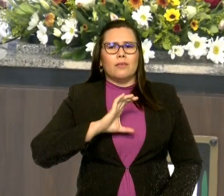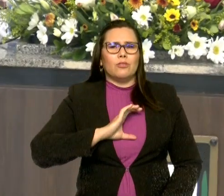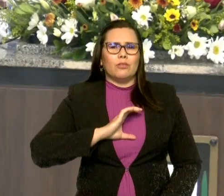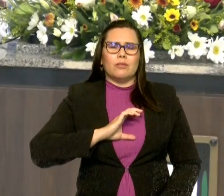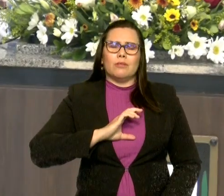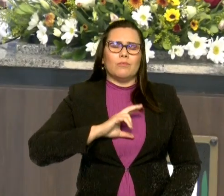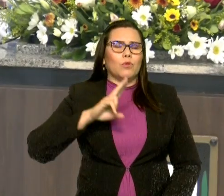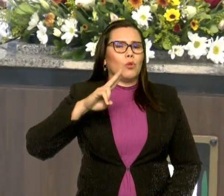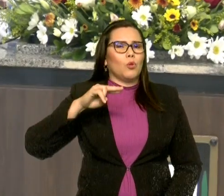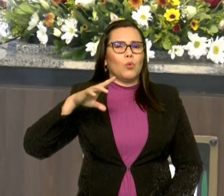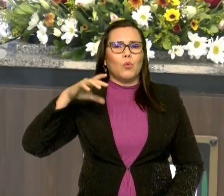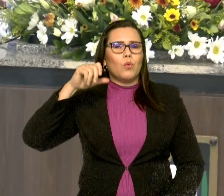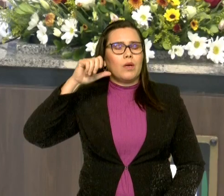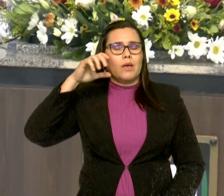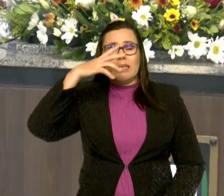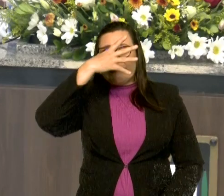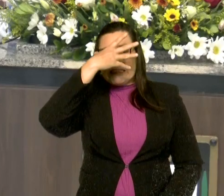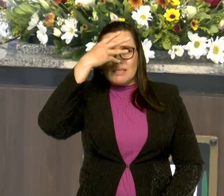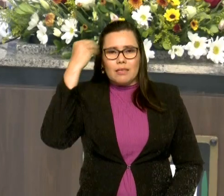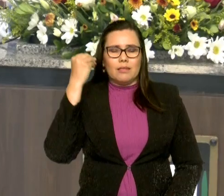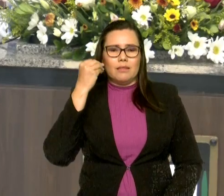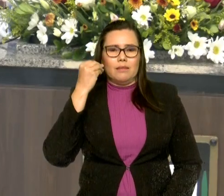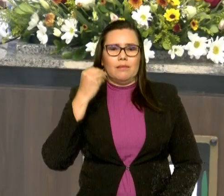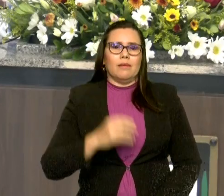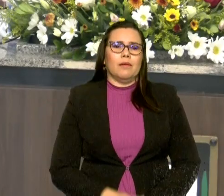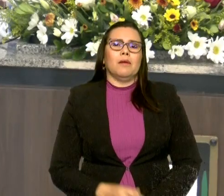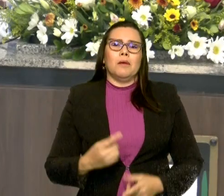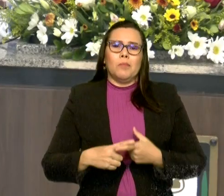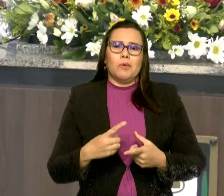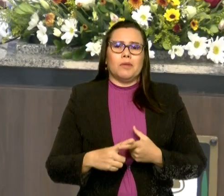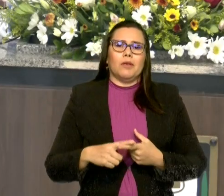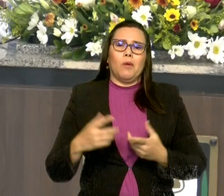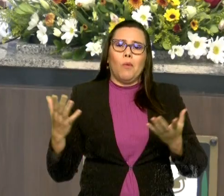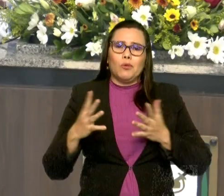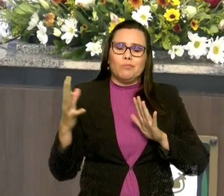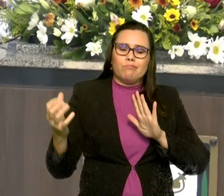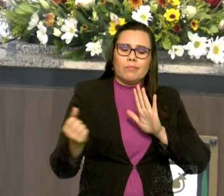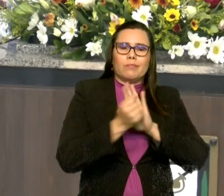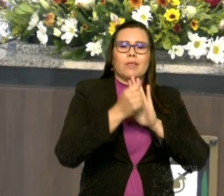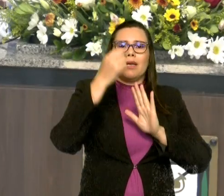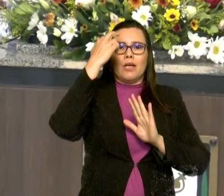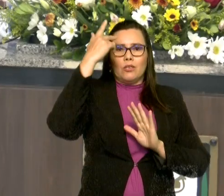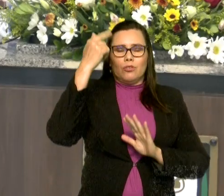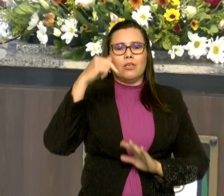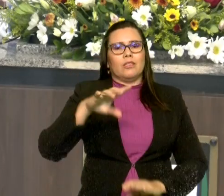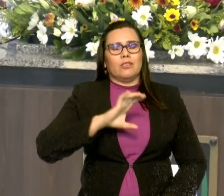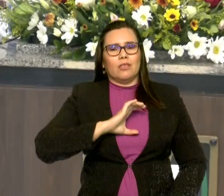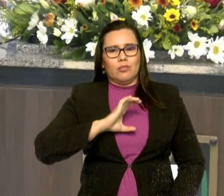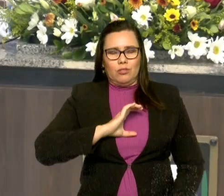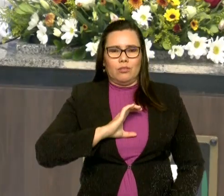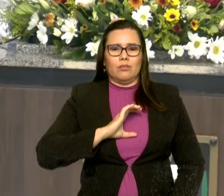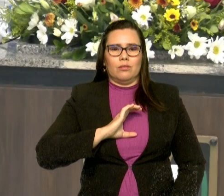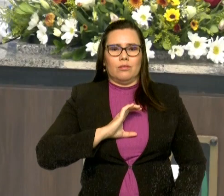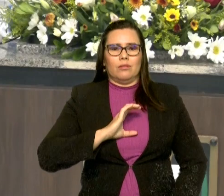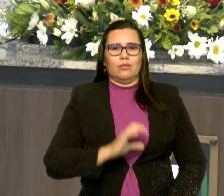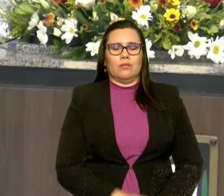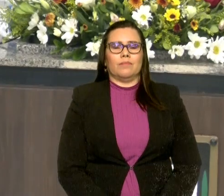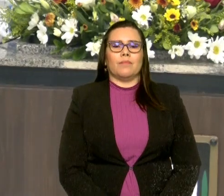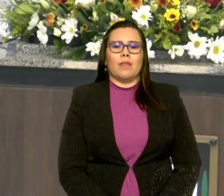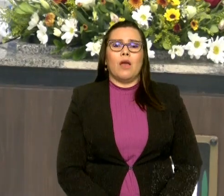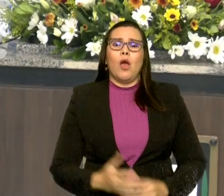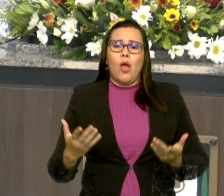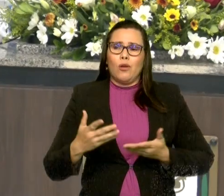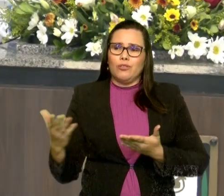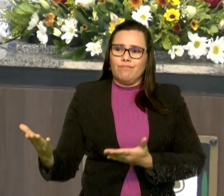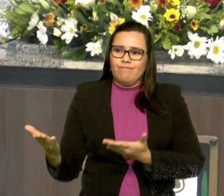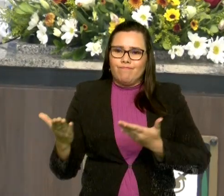fazem parte disso. Vocês estão fazendo parte da nossa história, já fazem parte da história do Maranhão, e Caxias, agora recebendo